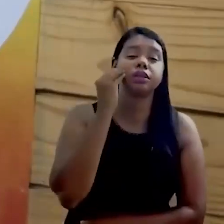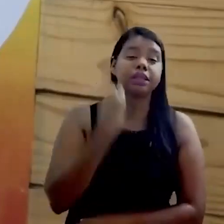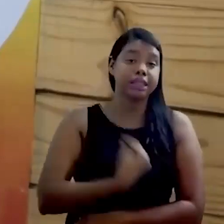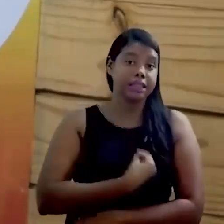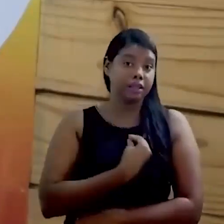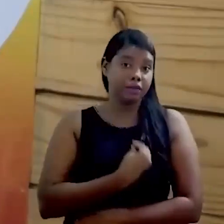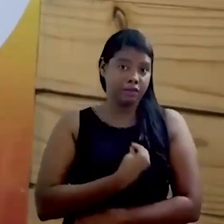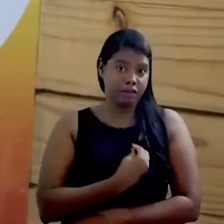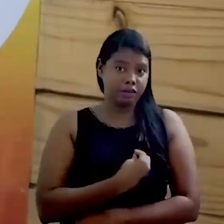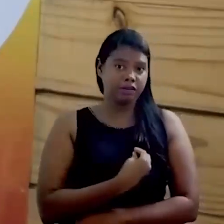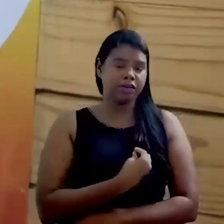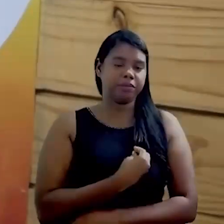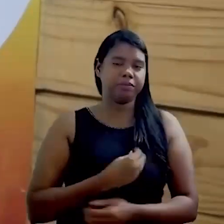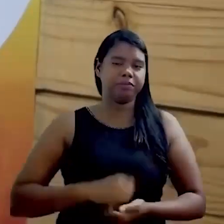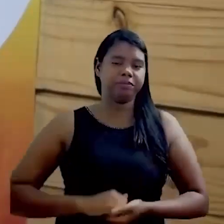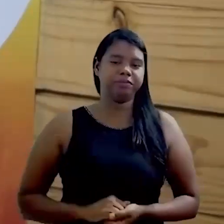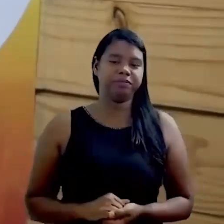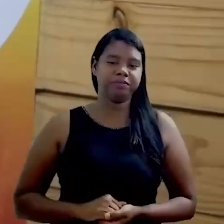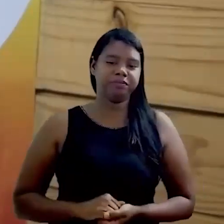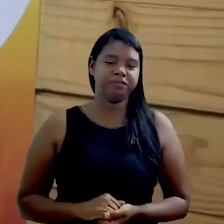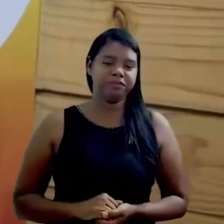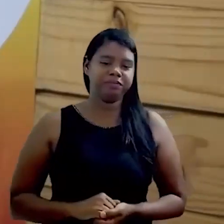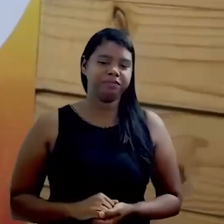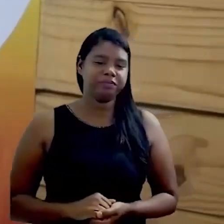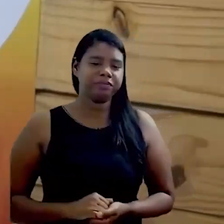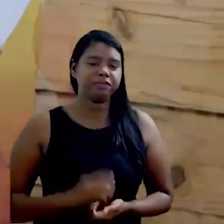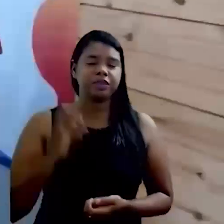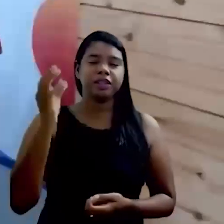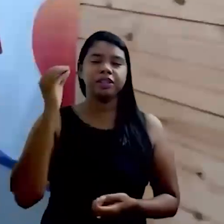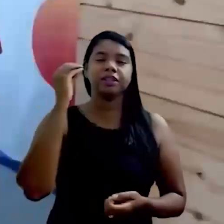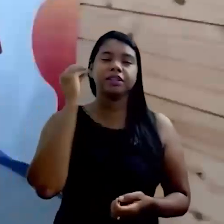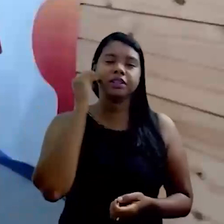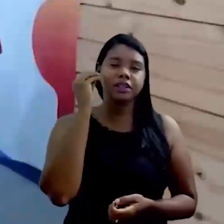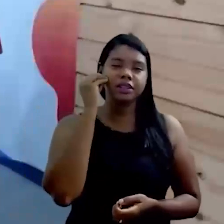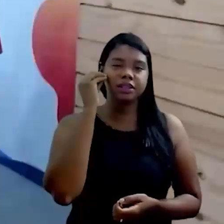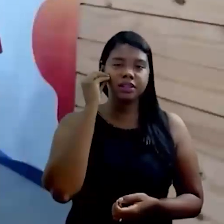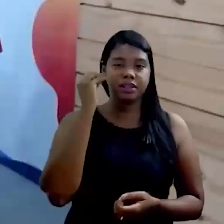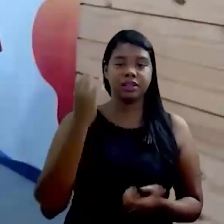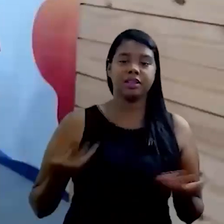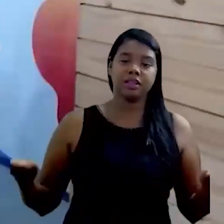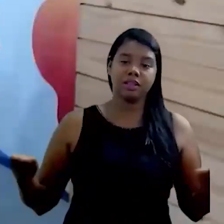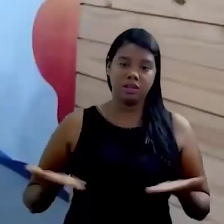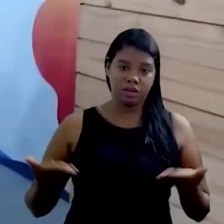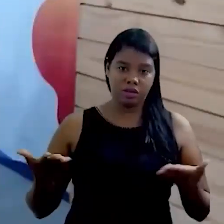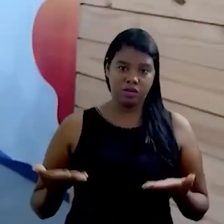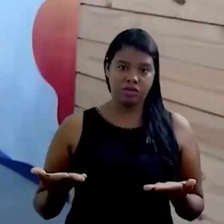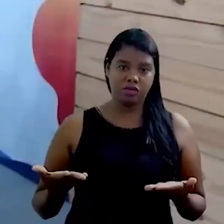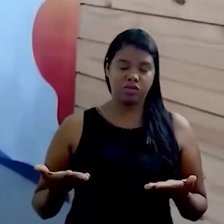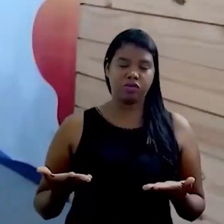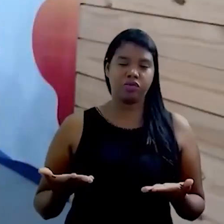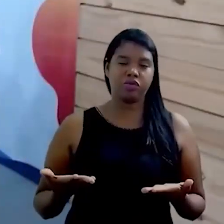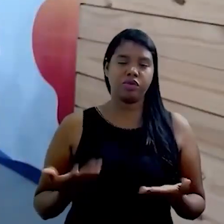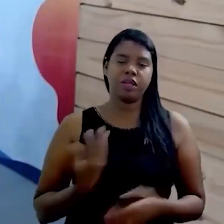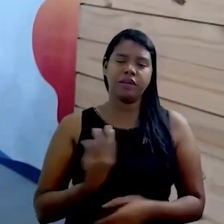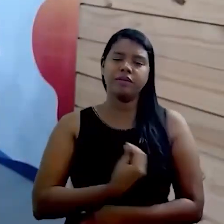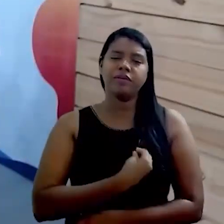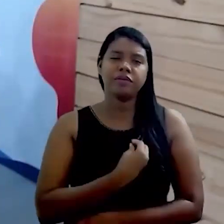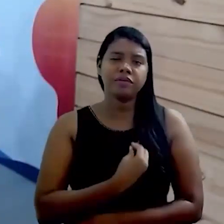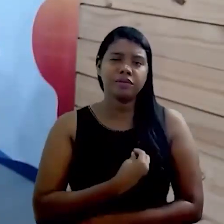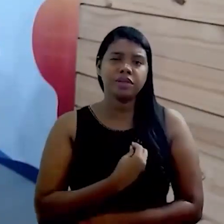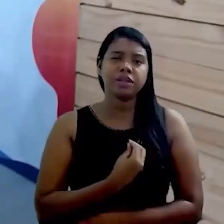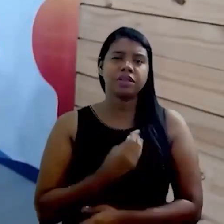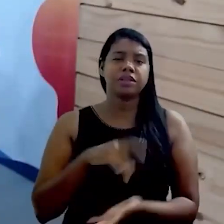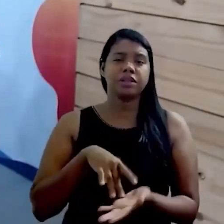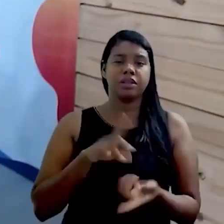viver intensamente aquele momento. Isso, um marketing de experiência, né? O consumidor hoje em dia, ele quer experienciar, ele quer vivenciar um